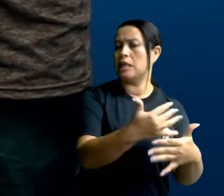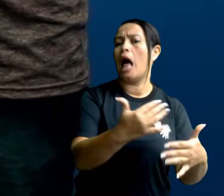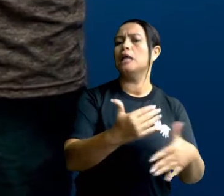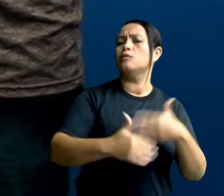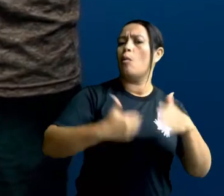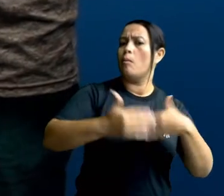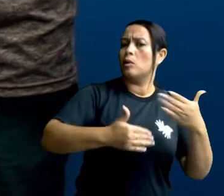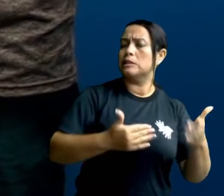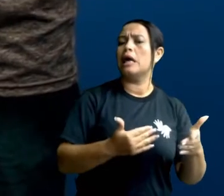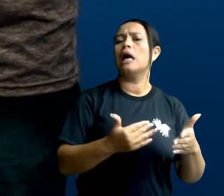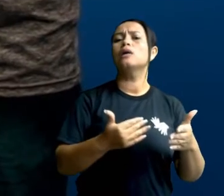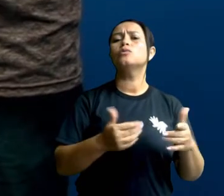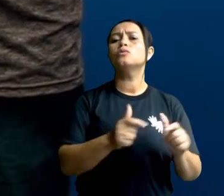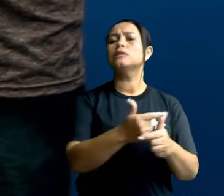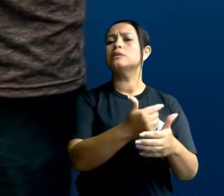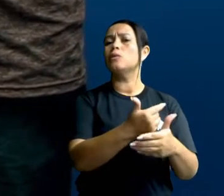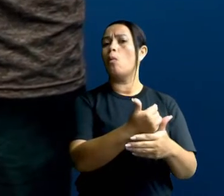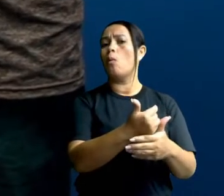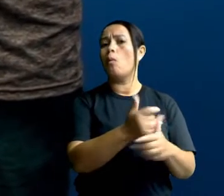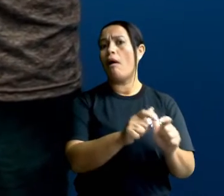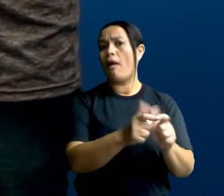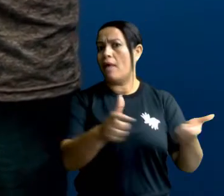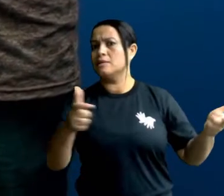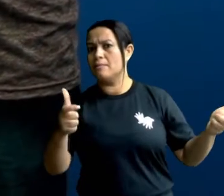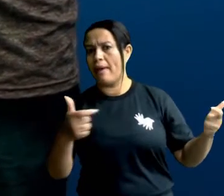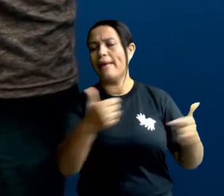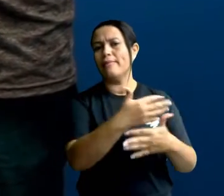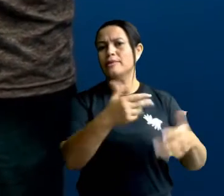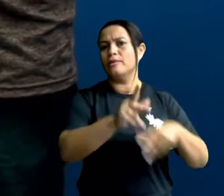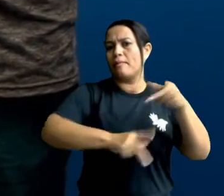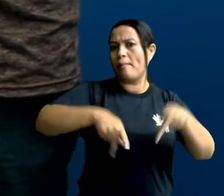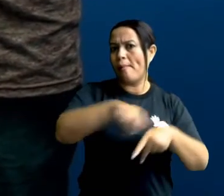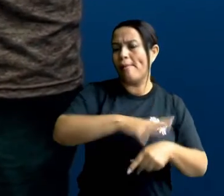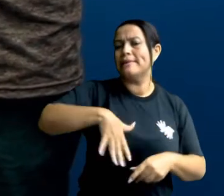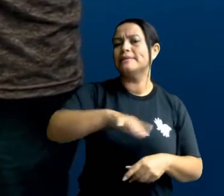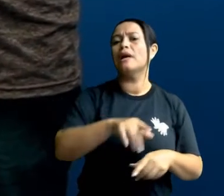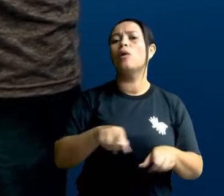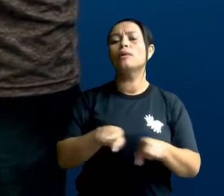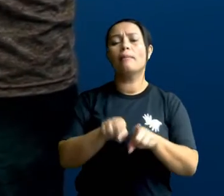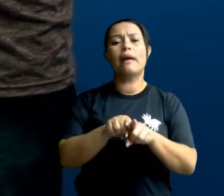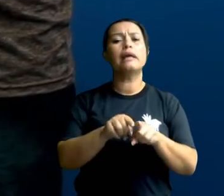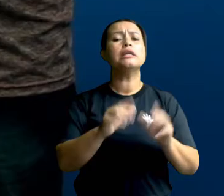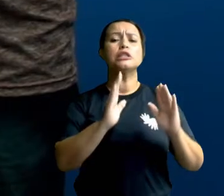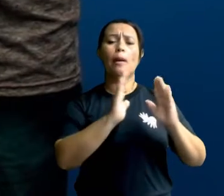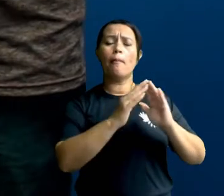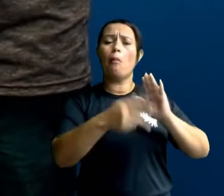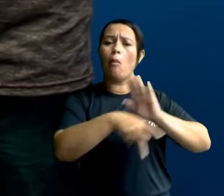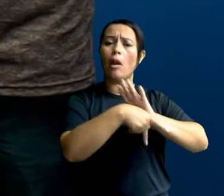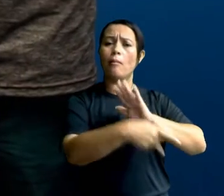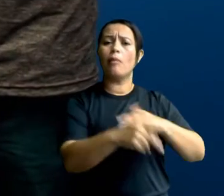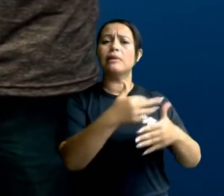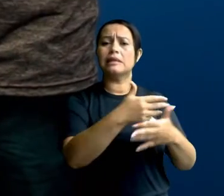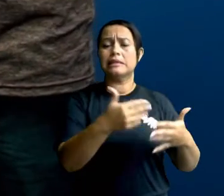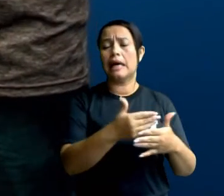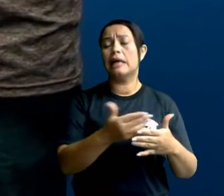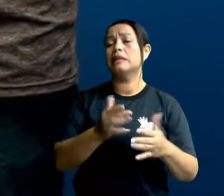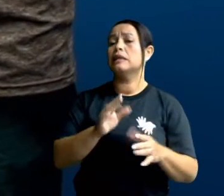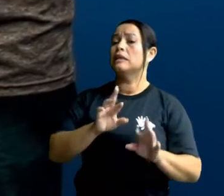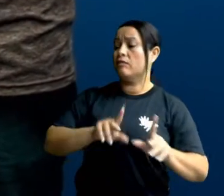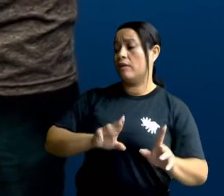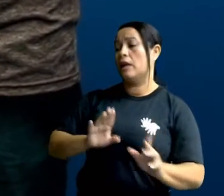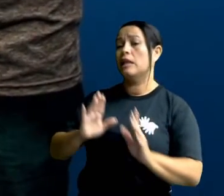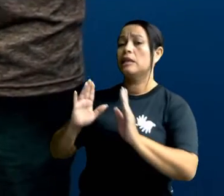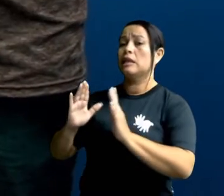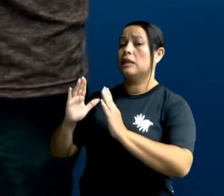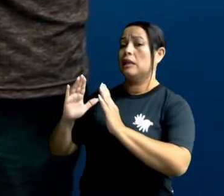né, foi o processo de urbanização, o crescimento maior da população urbana que mora nas cidades em relação à população que